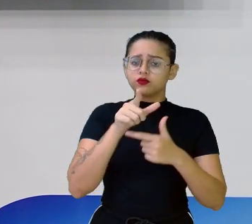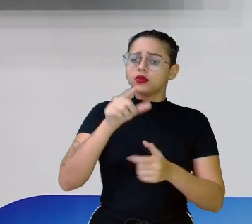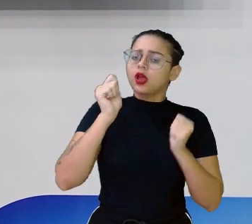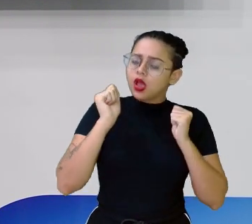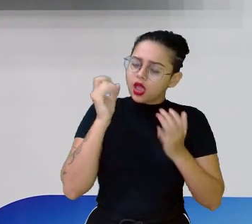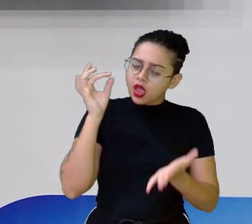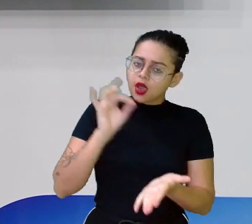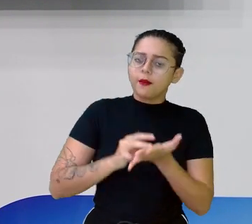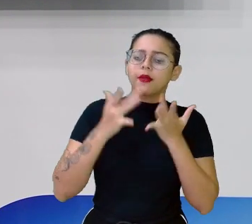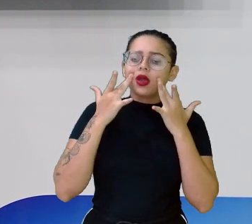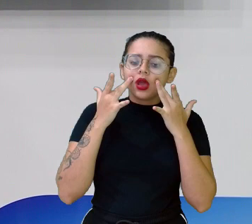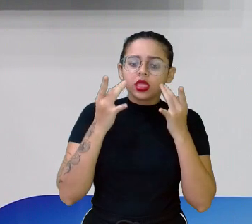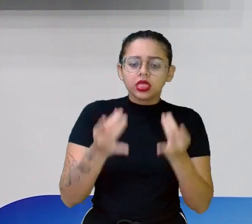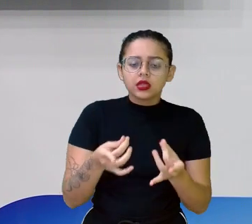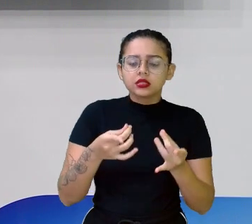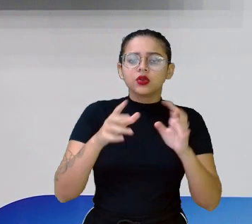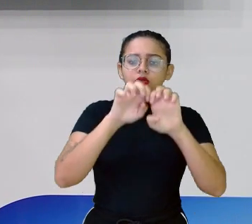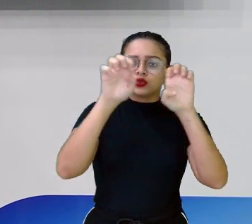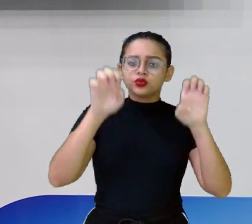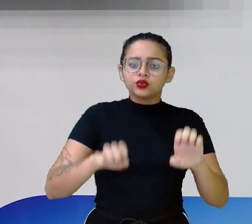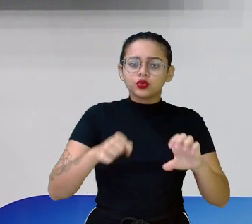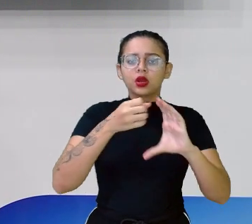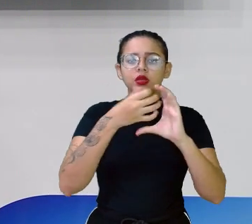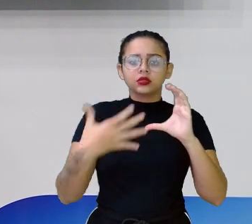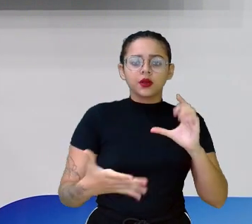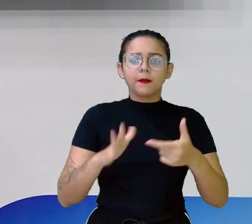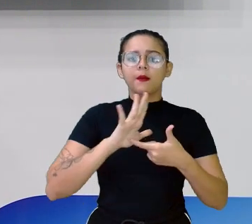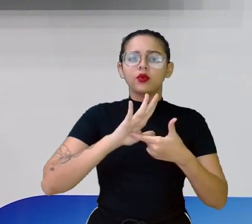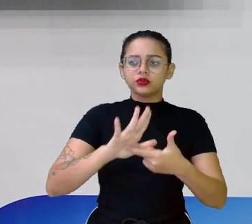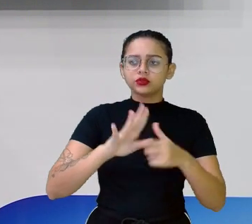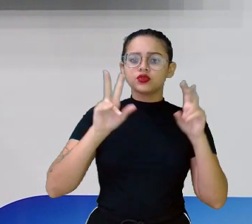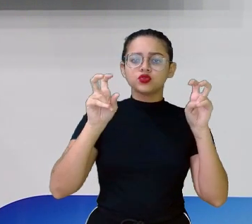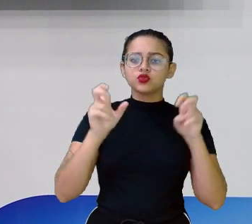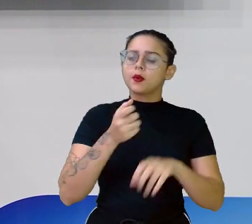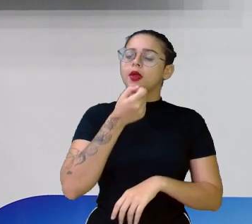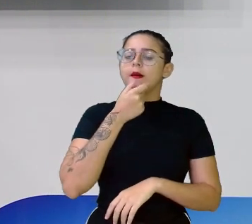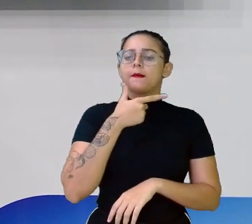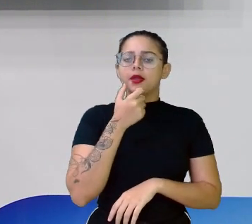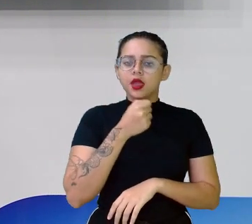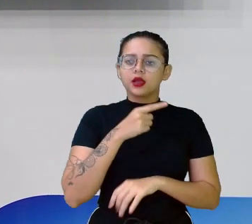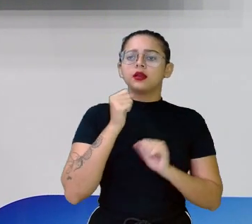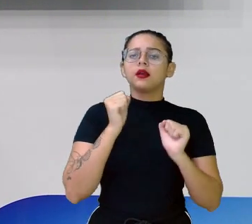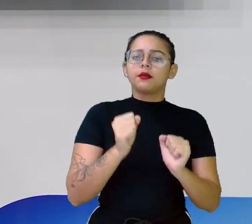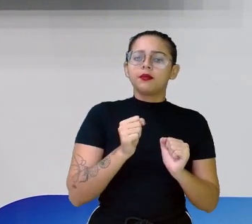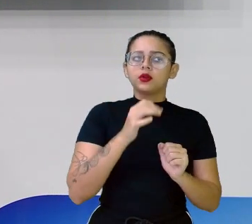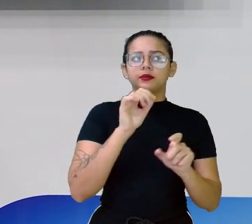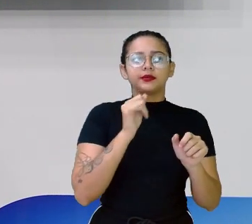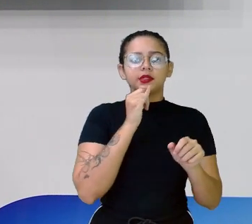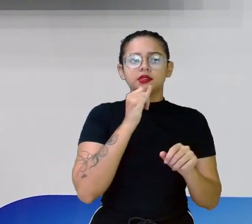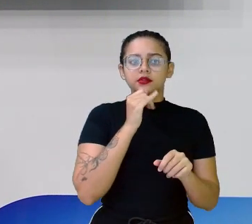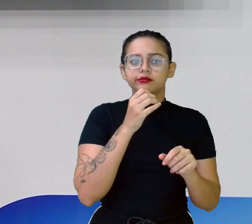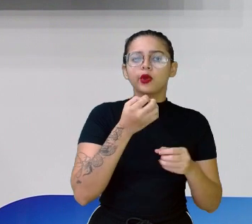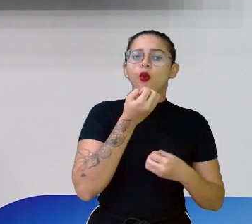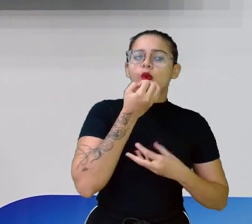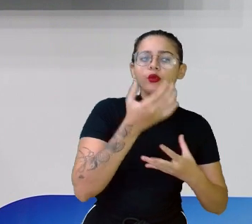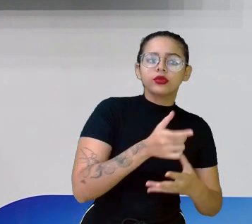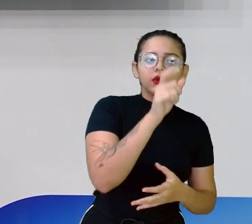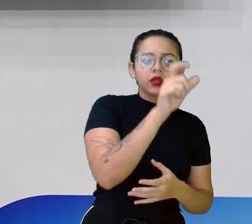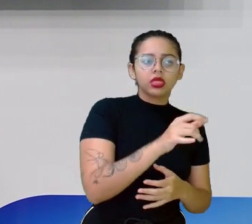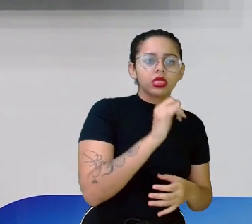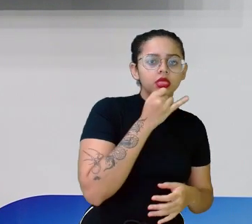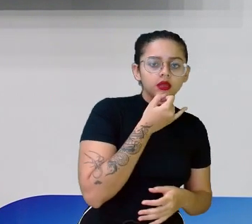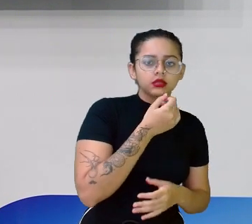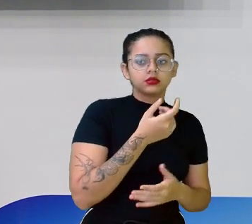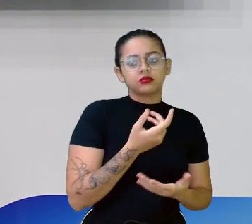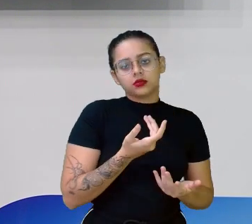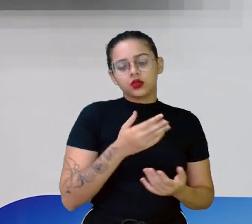prestar atenção na estrutura, nas características e trazendo essa ressalva sobre as piadas que podem entristecer aí, quem sabe, um colega seu, uma pessoa